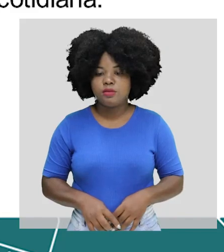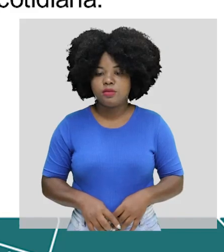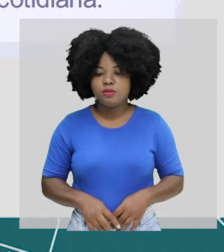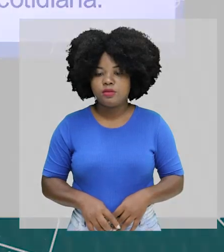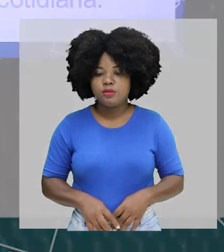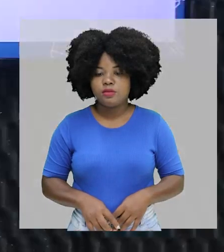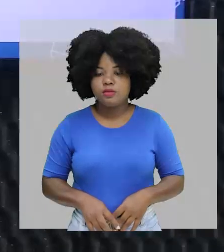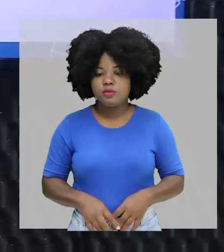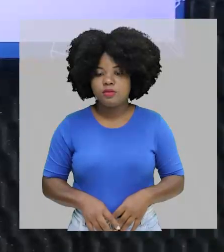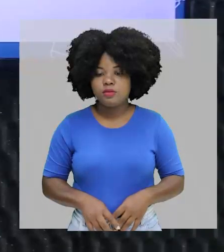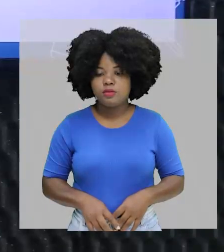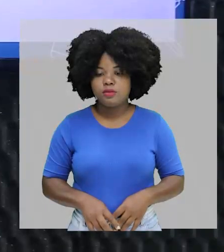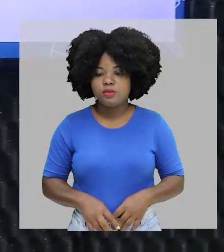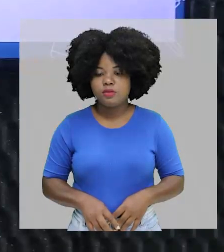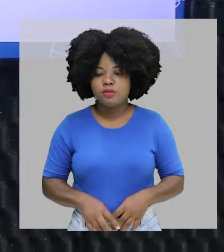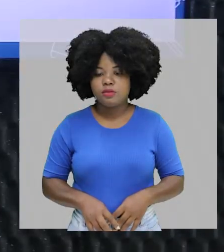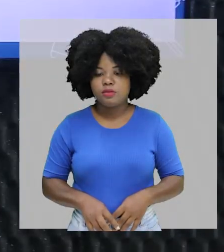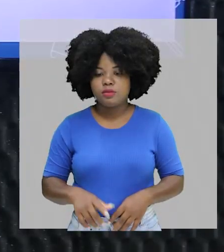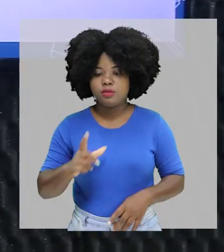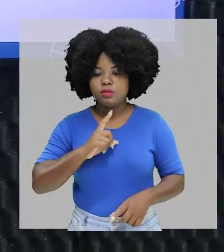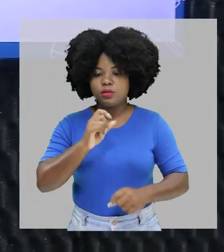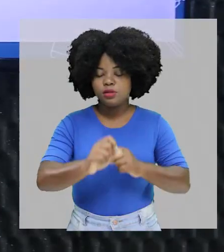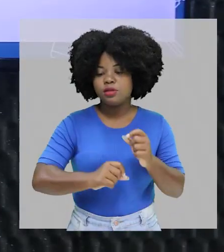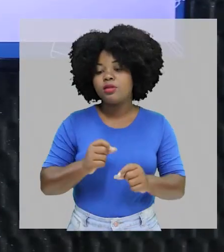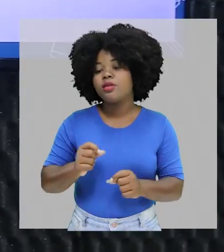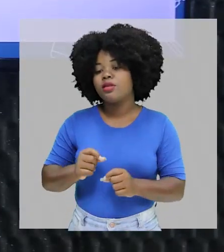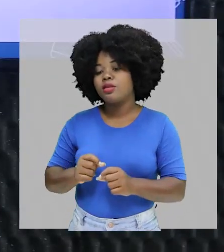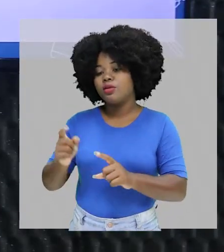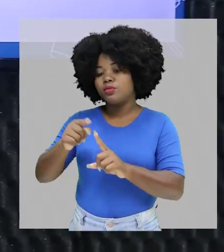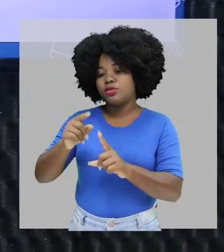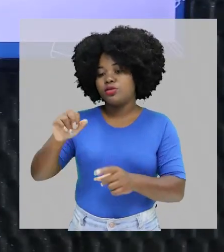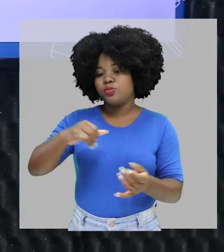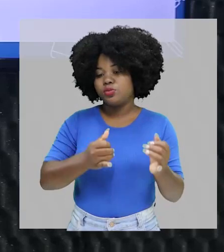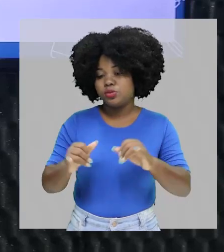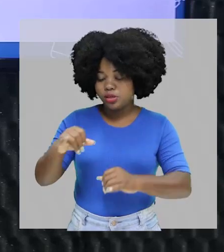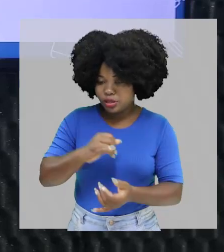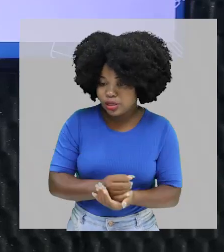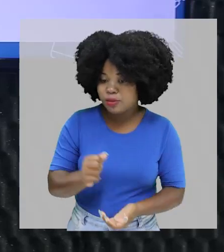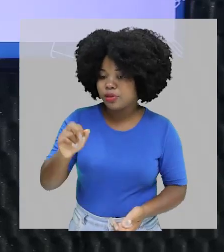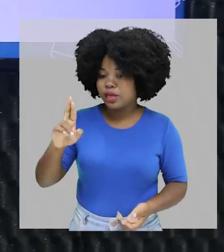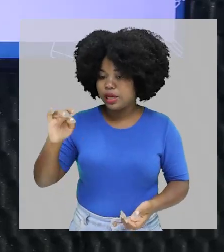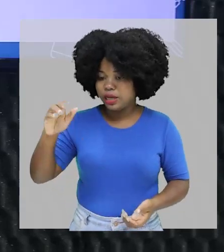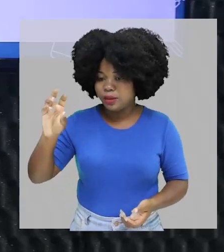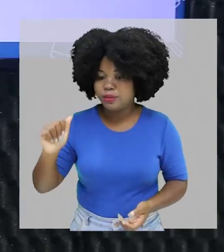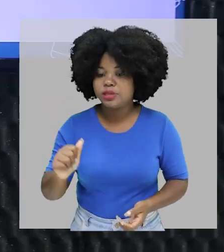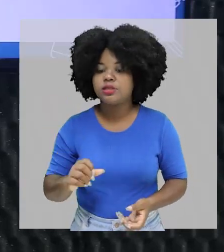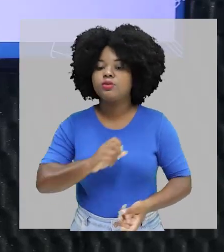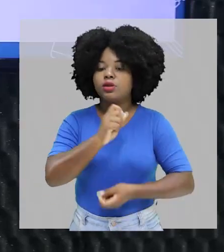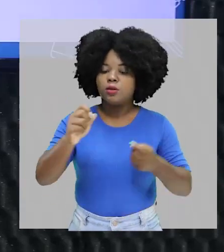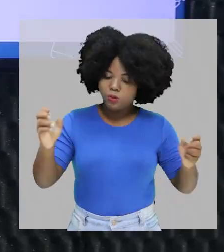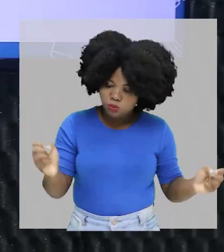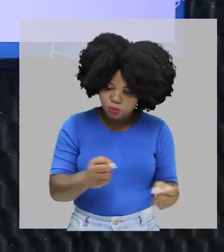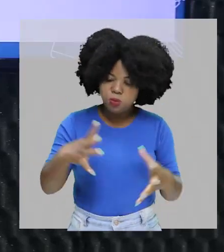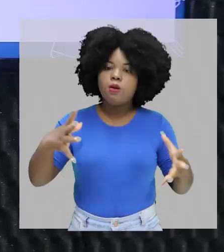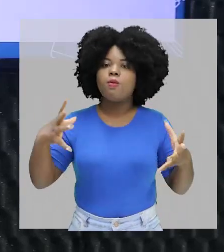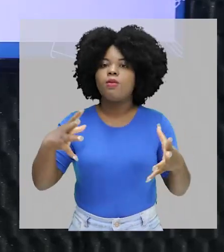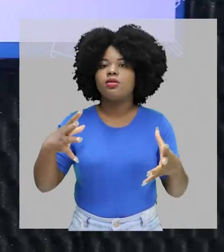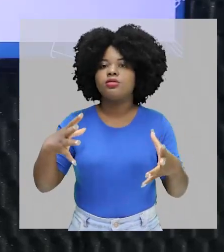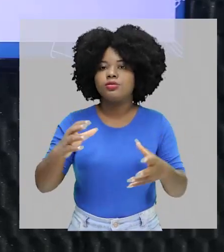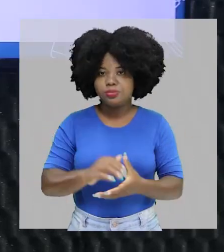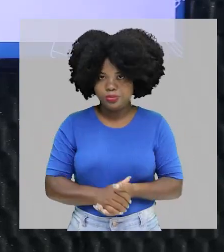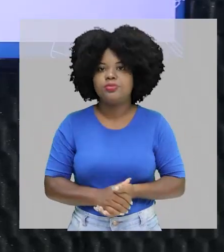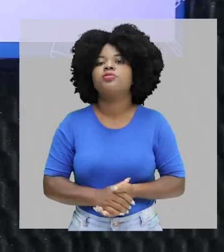nucleares, armas químicas, as bombas atômicas, né? Que aconteceu na Segunda Guerra Mundial, ok?